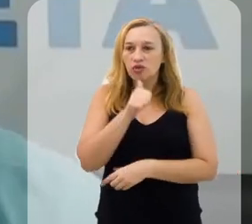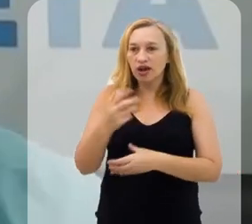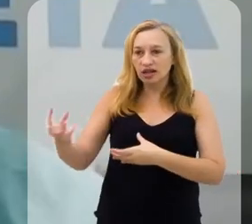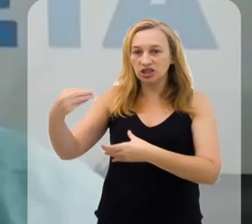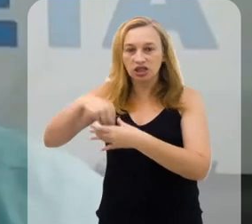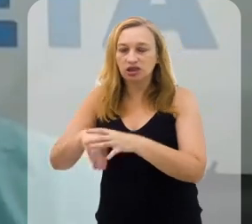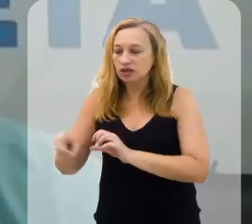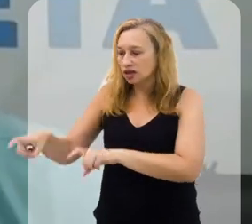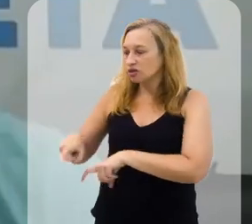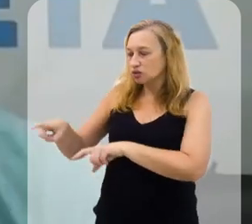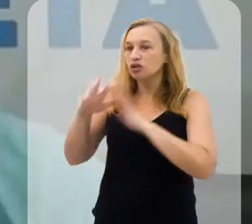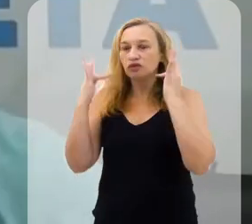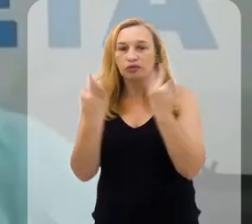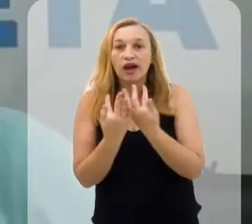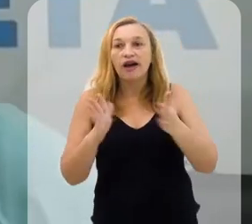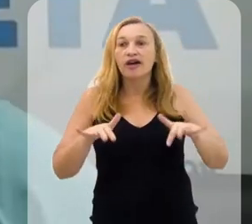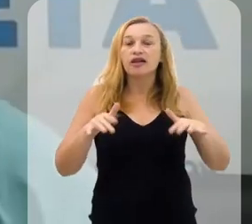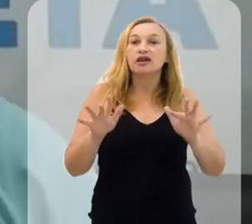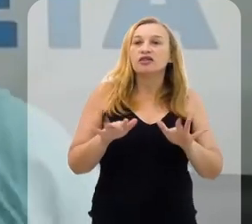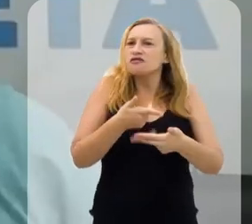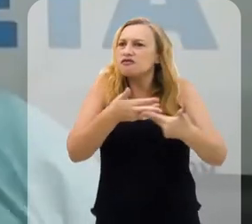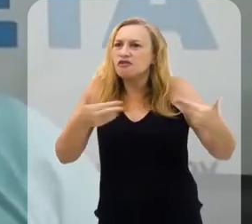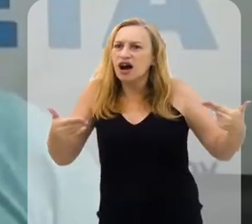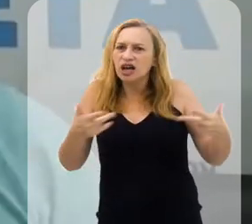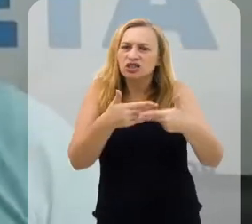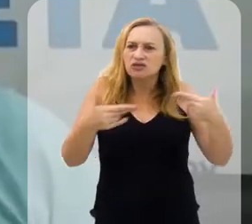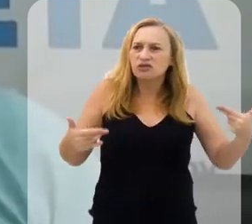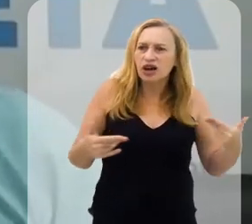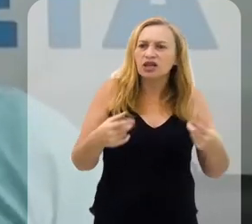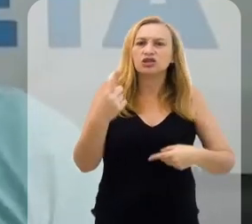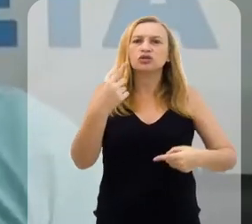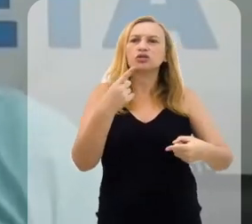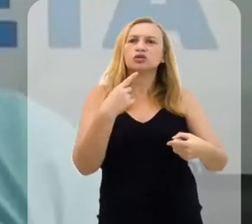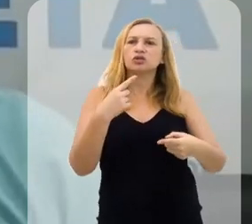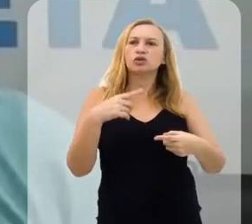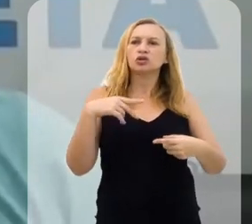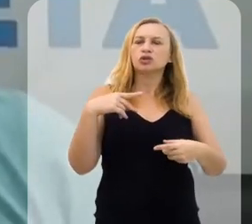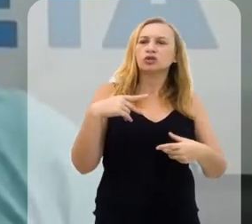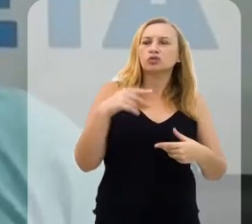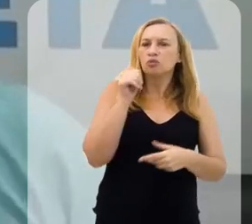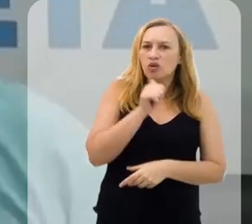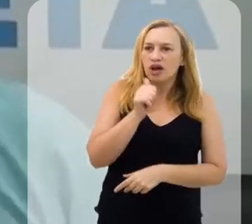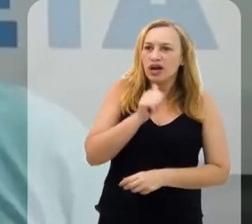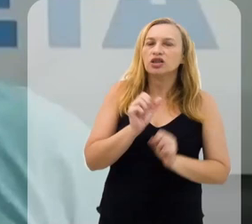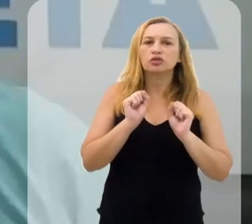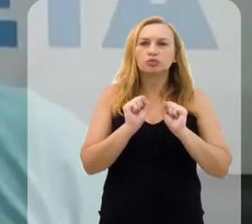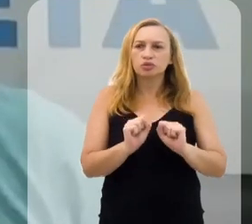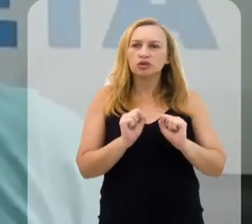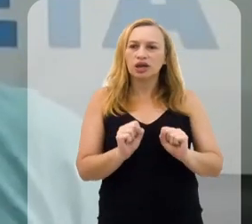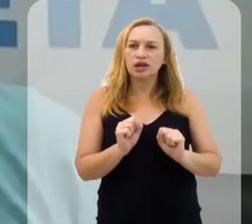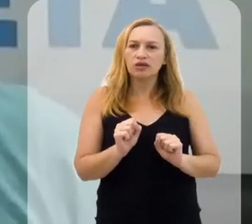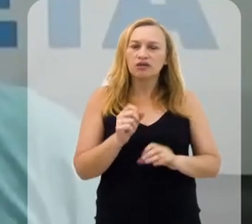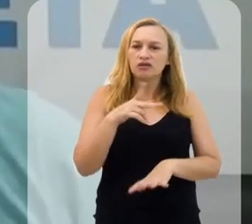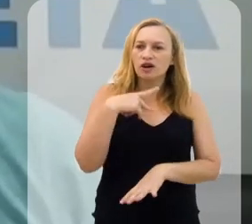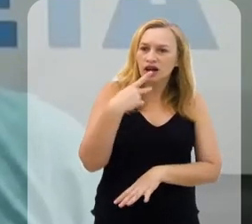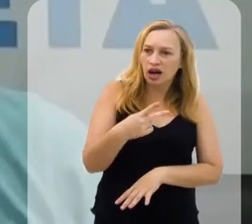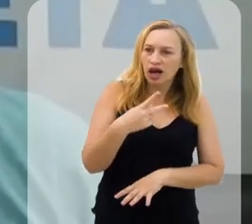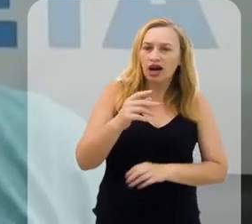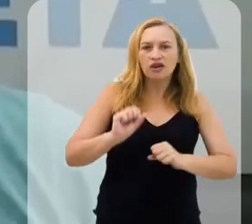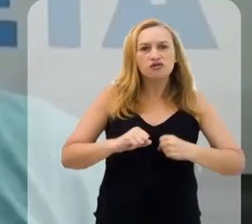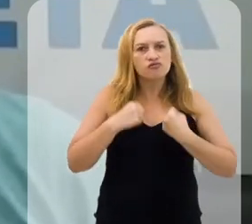compondo as organizações da agricultura familiar. Enfim, uma série de políticas que vieram afirmar, né,